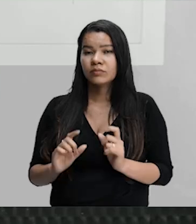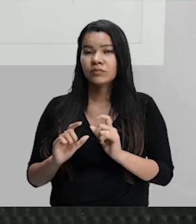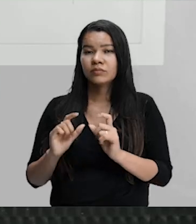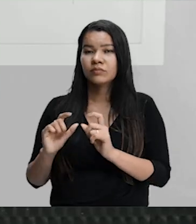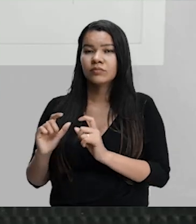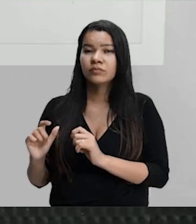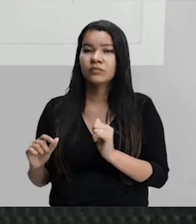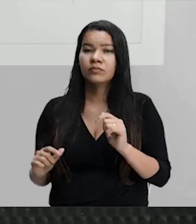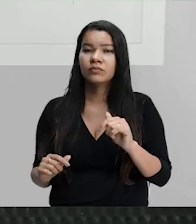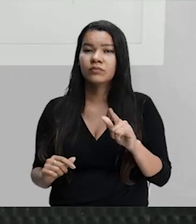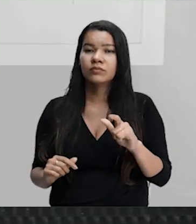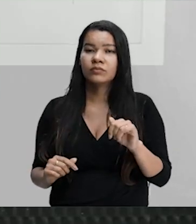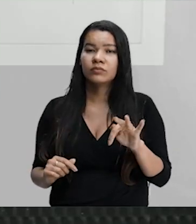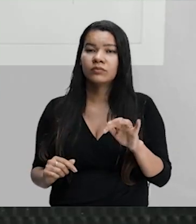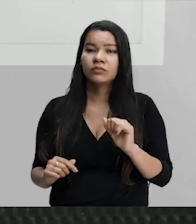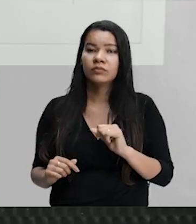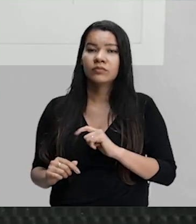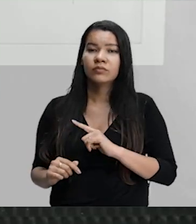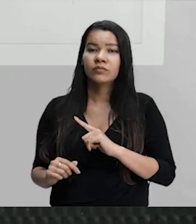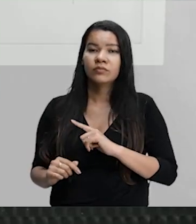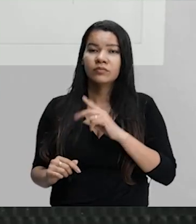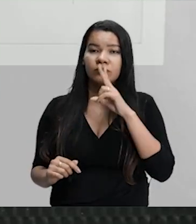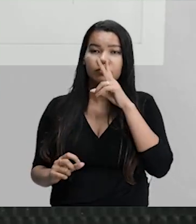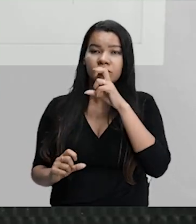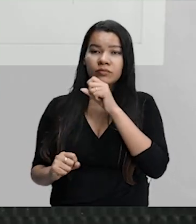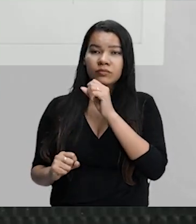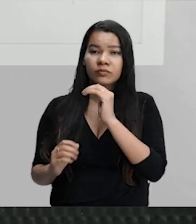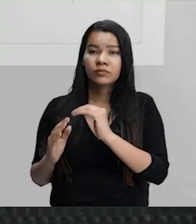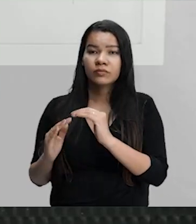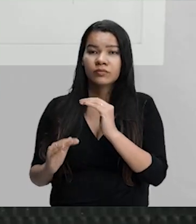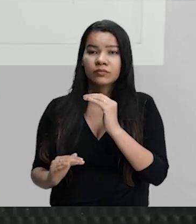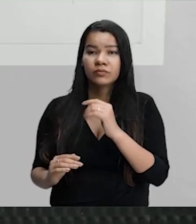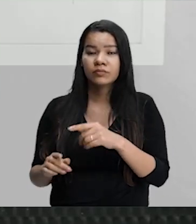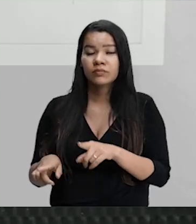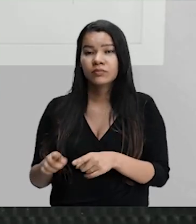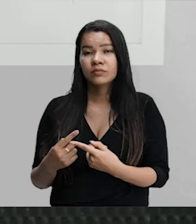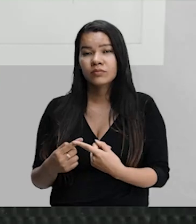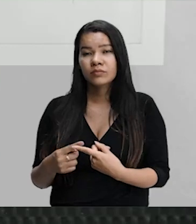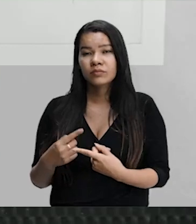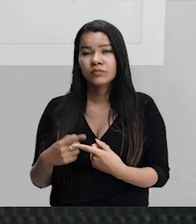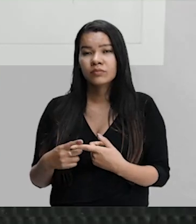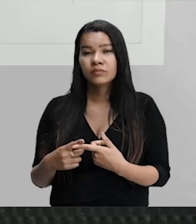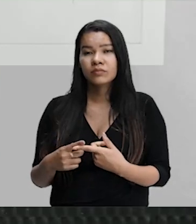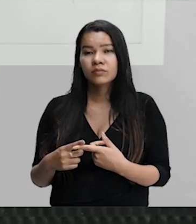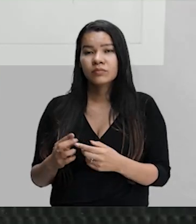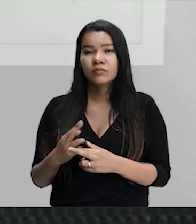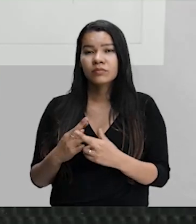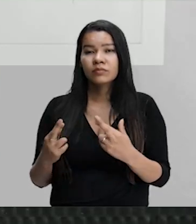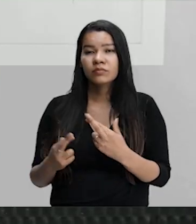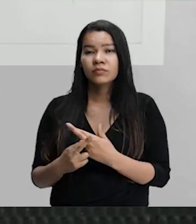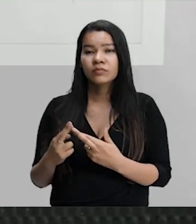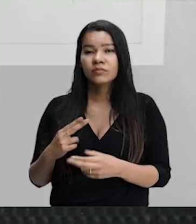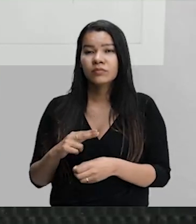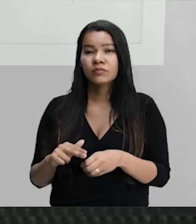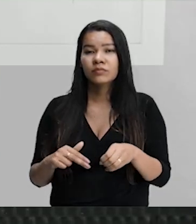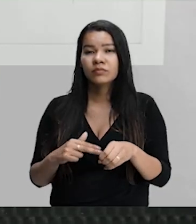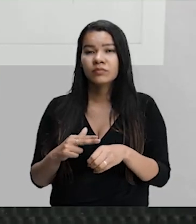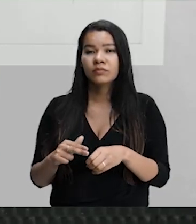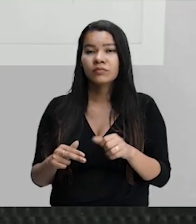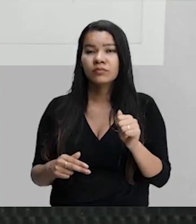um poder de penetração menor. Por quê? Porque trata-se de um núcleo atômico, então é uma partícula